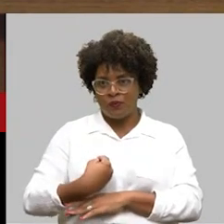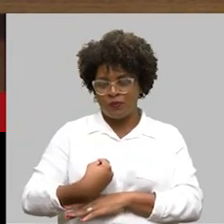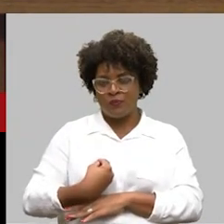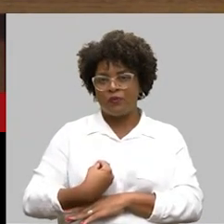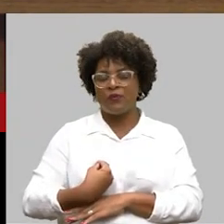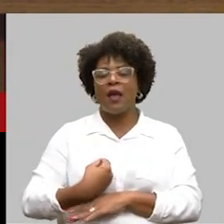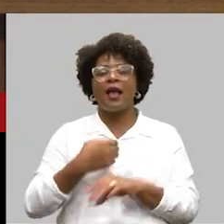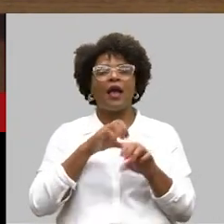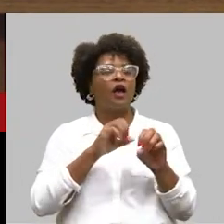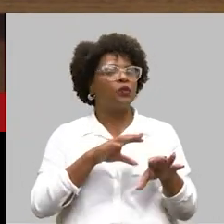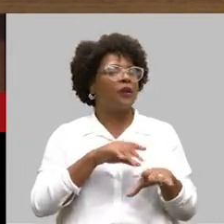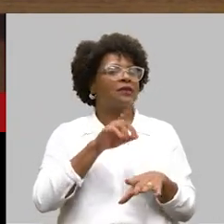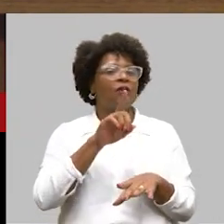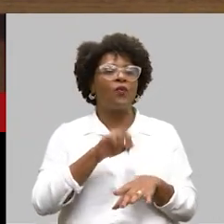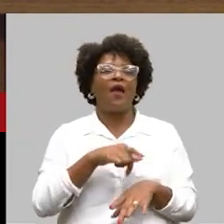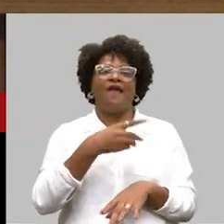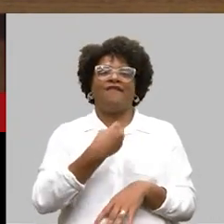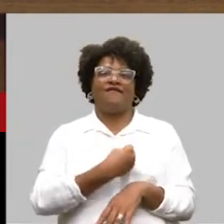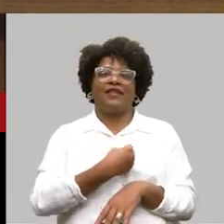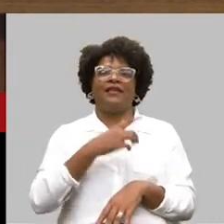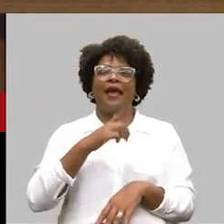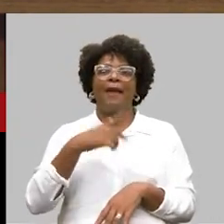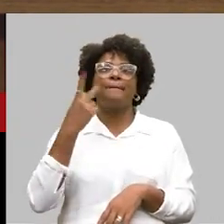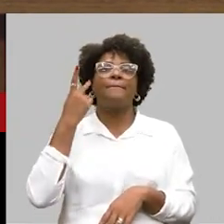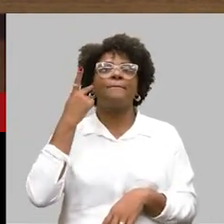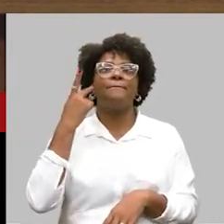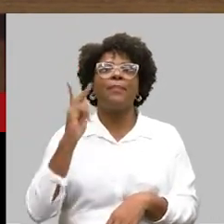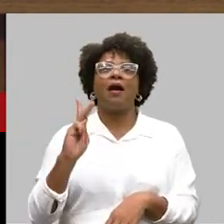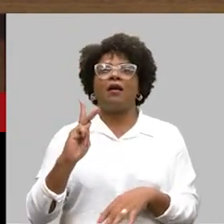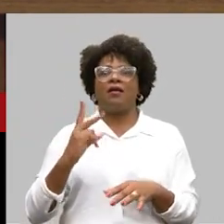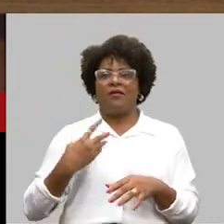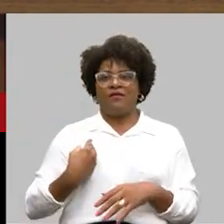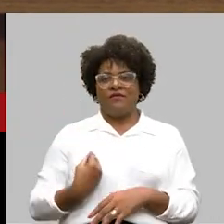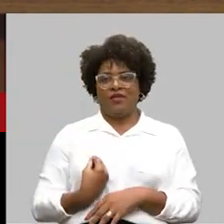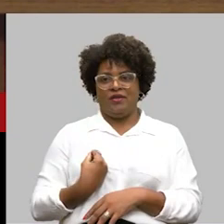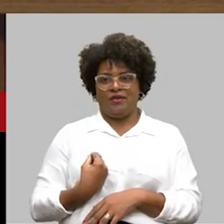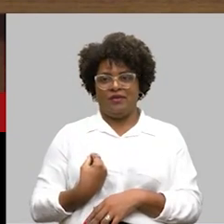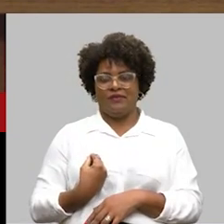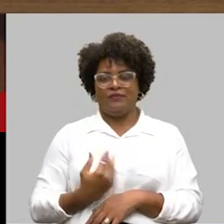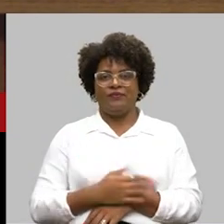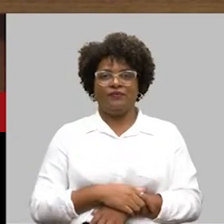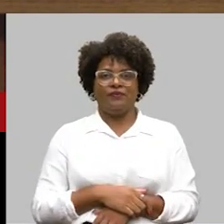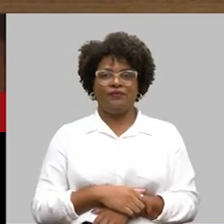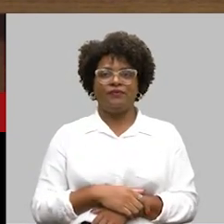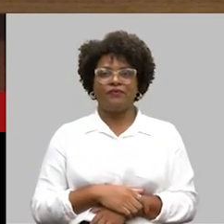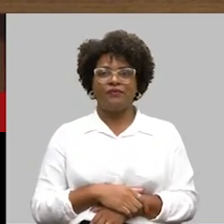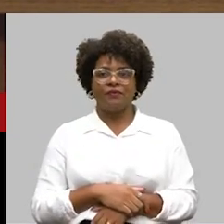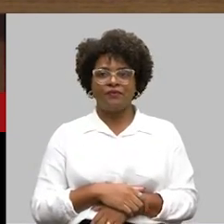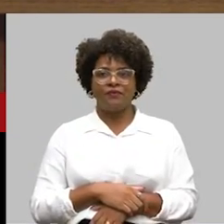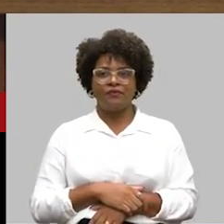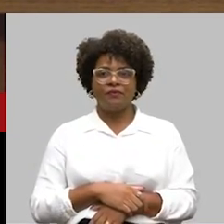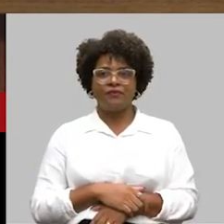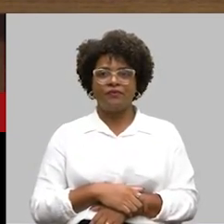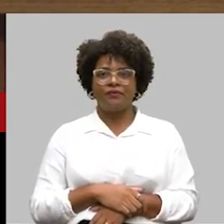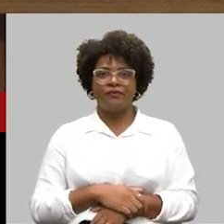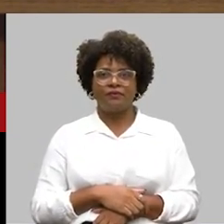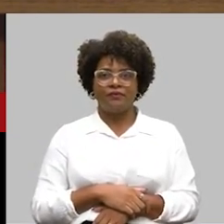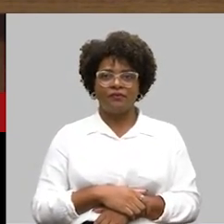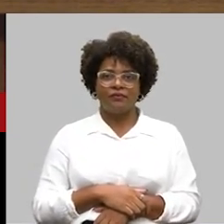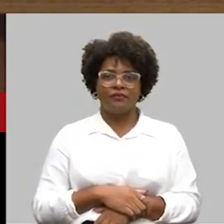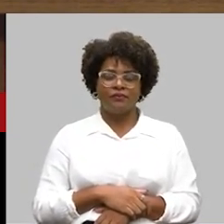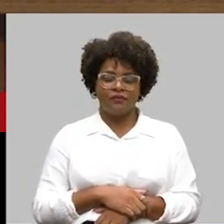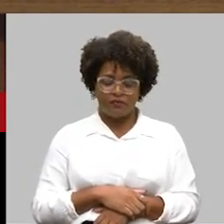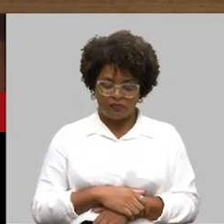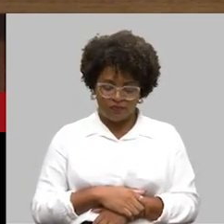educação é pra vida então Eh eu minha trajetória ela sempre